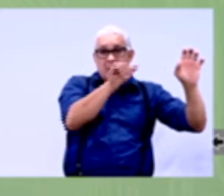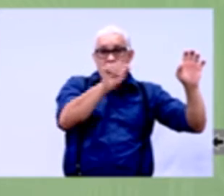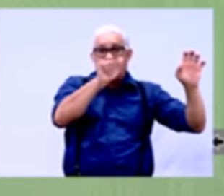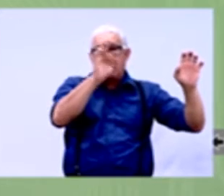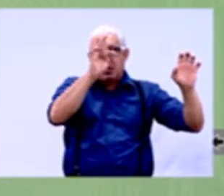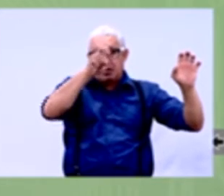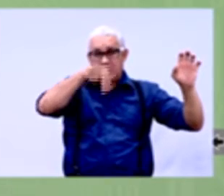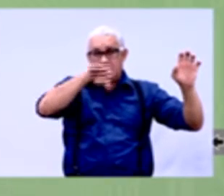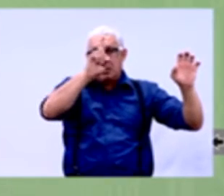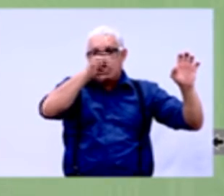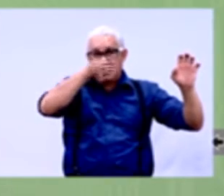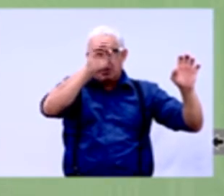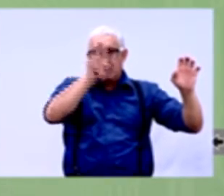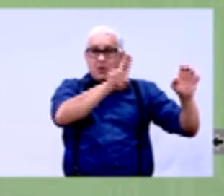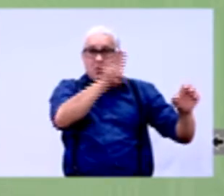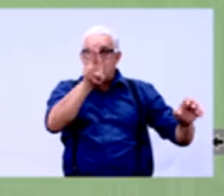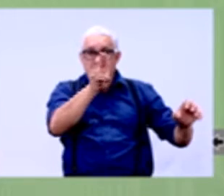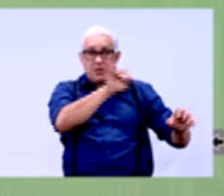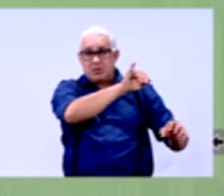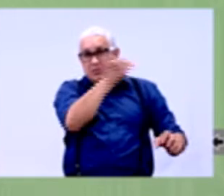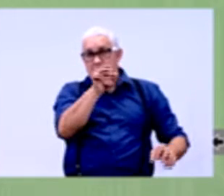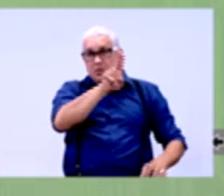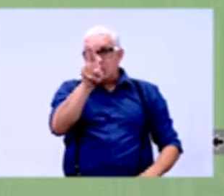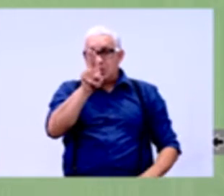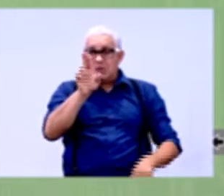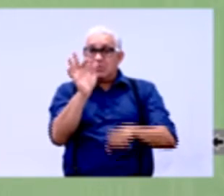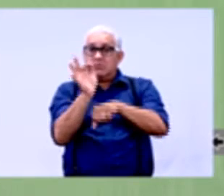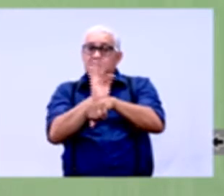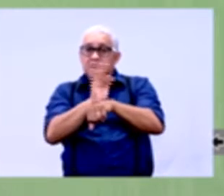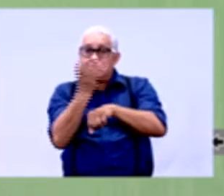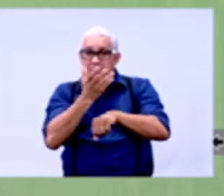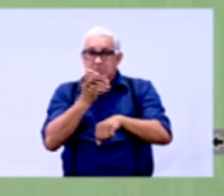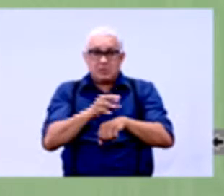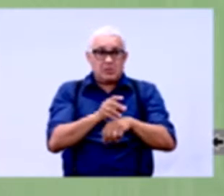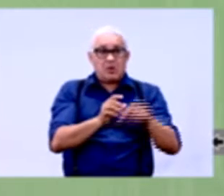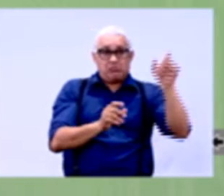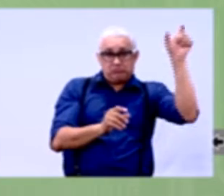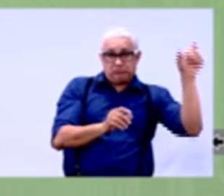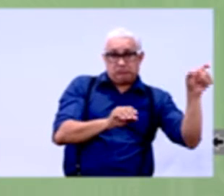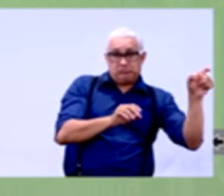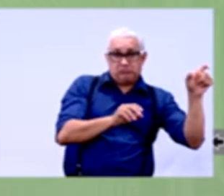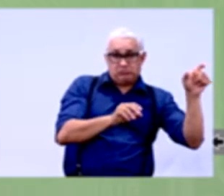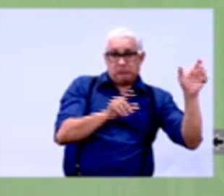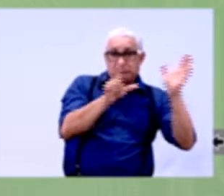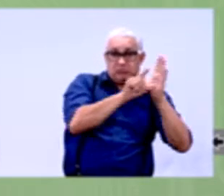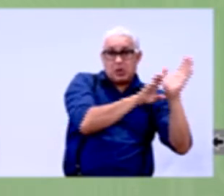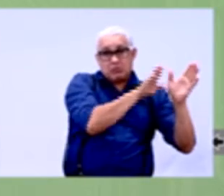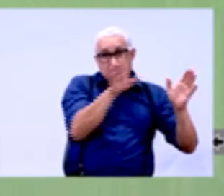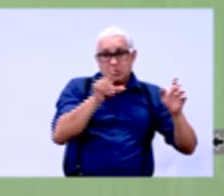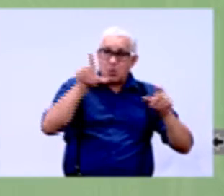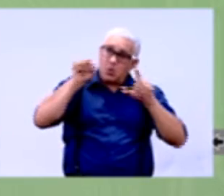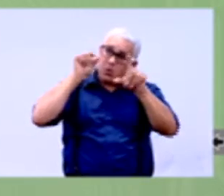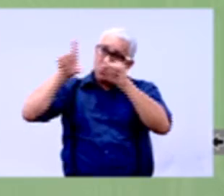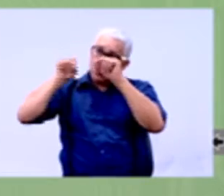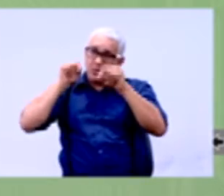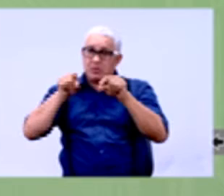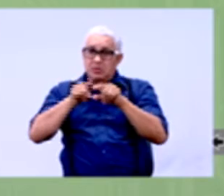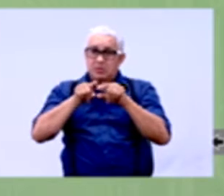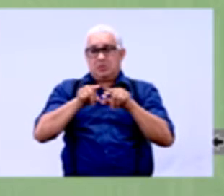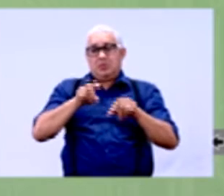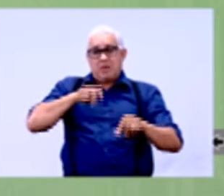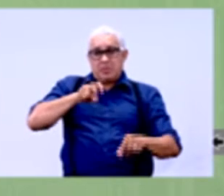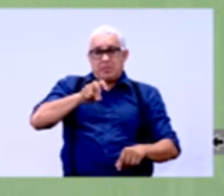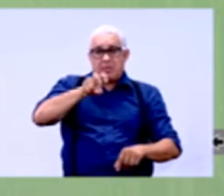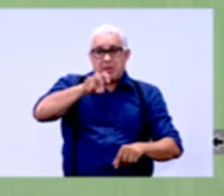o nome e os filmes. Ou seja, o cliente já foi na loja, escolheu seus filmes e foi até o